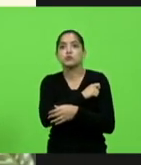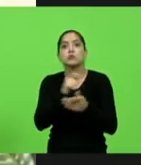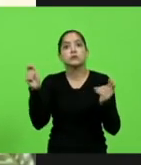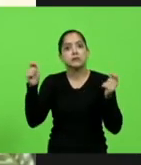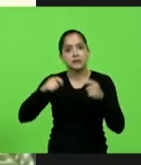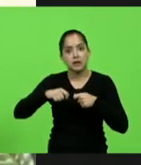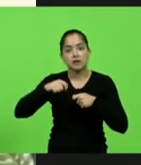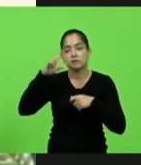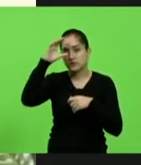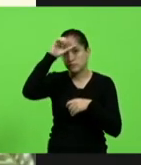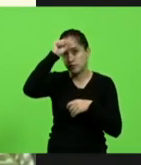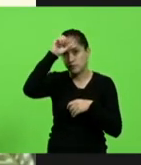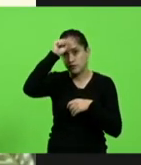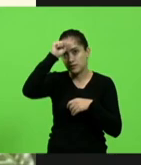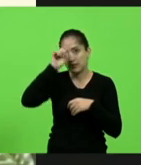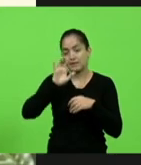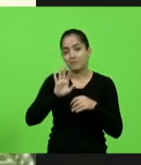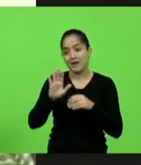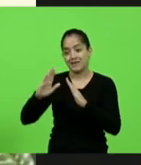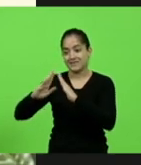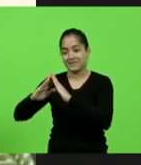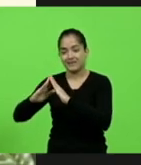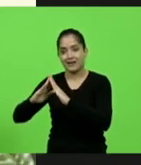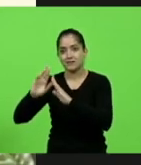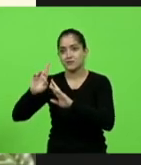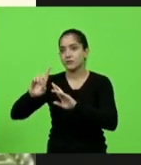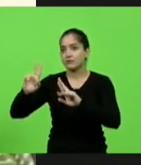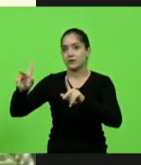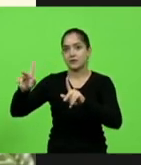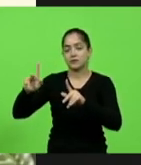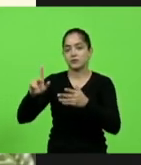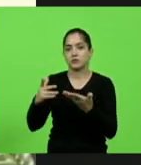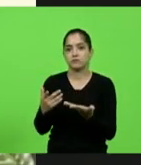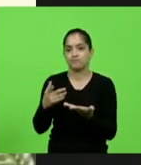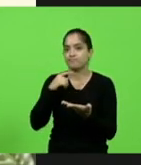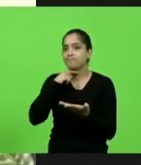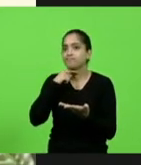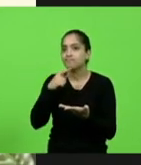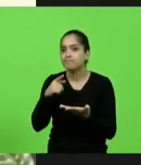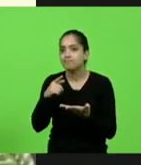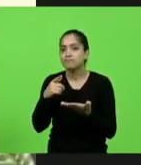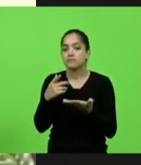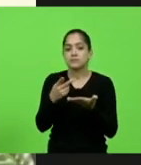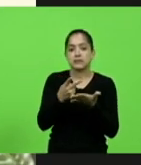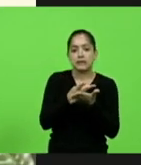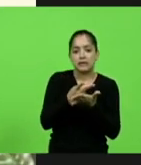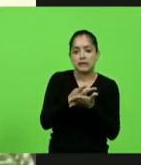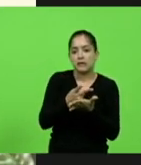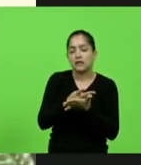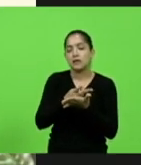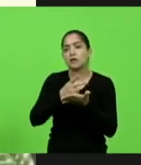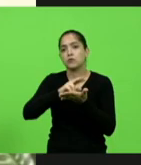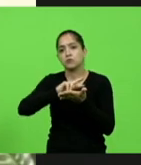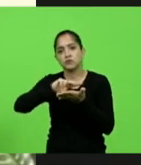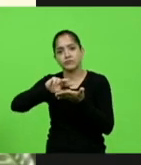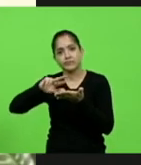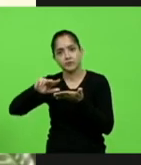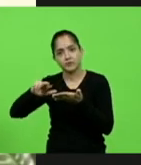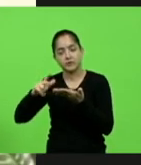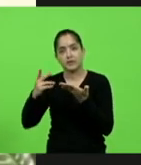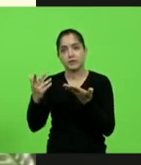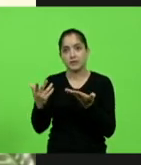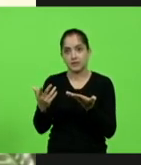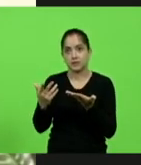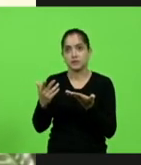poderia ter em casa, né? Erros que são cometidos e, eventualmente, com muita cuidado,